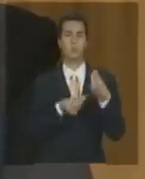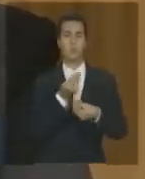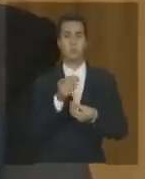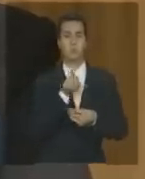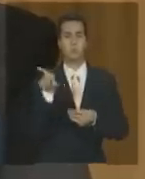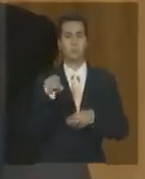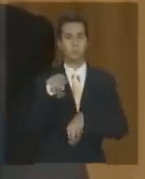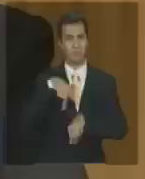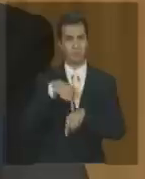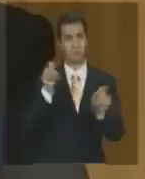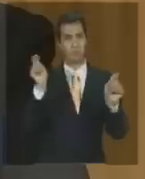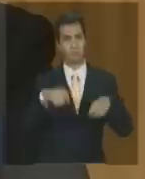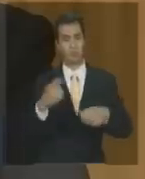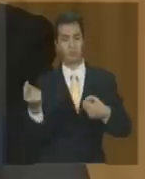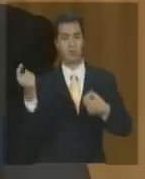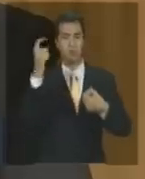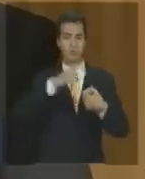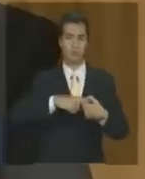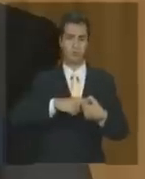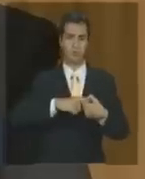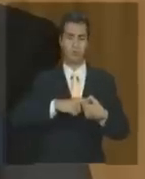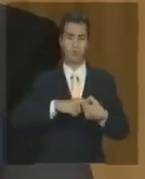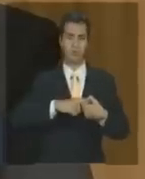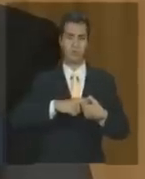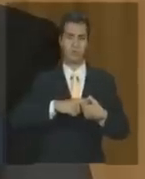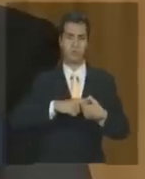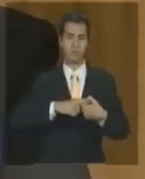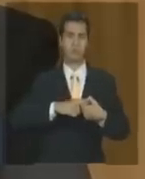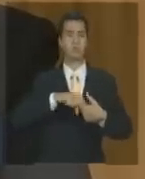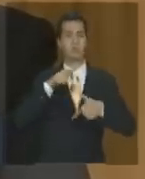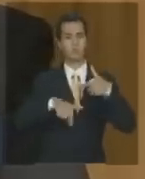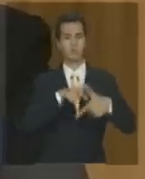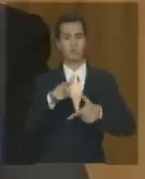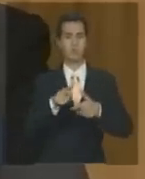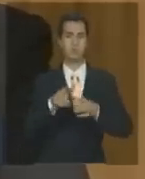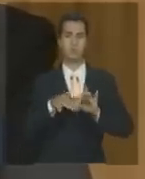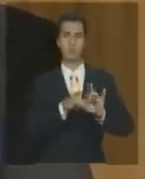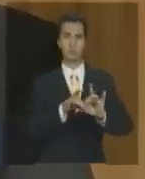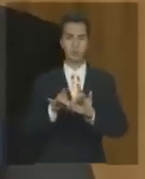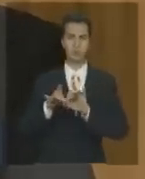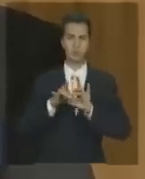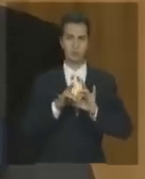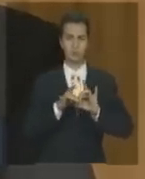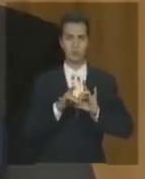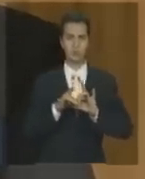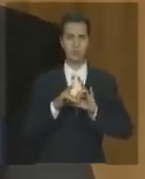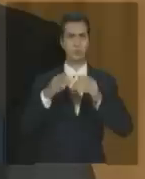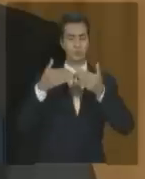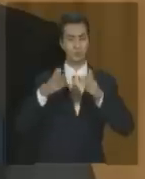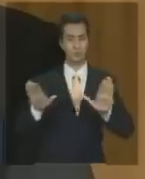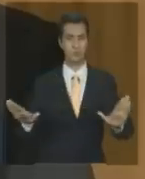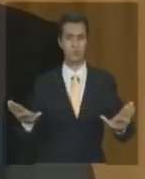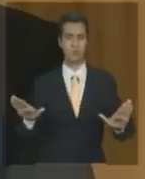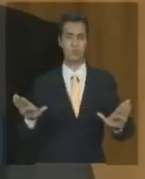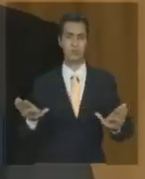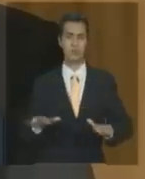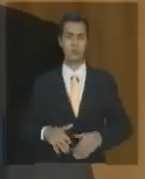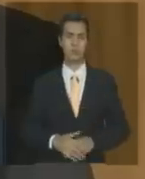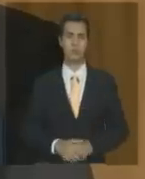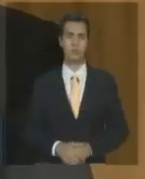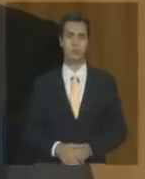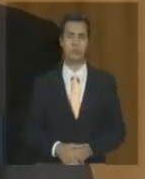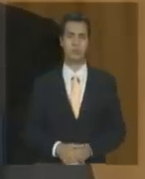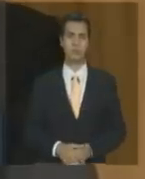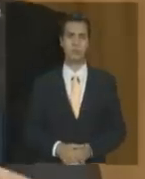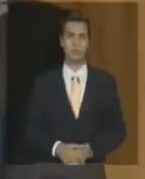parte dos países do mundo que trabalham juntos e que sejam mais abertos, que seja mais aberto, um corpo